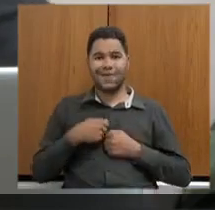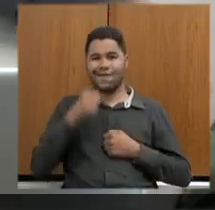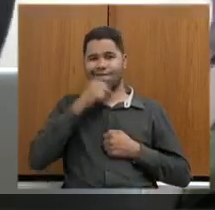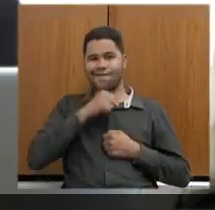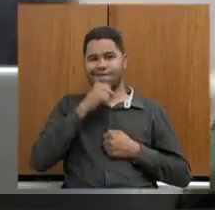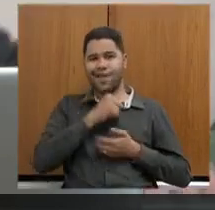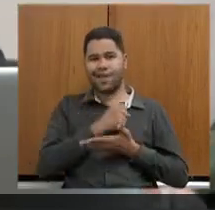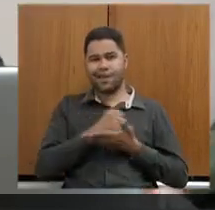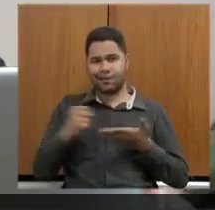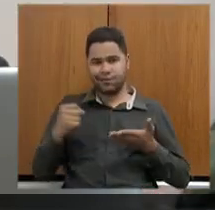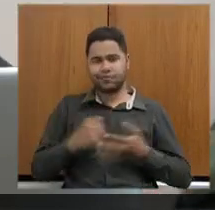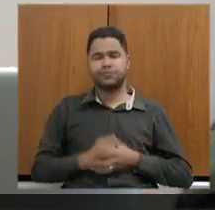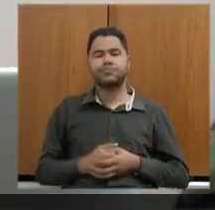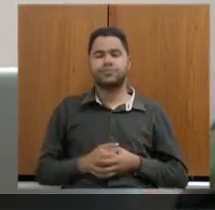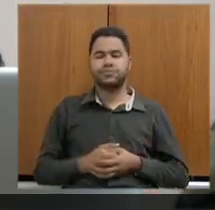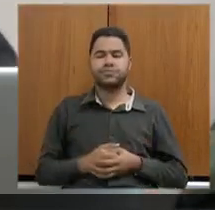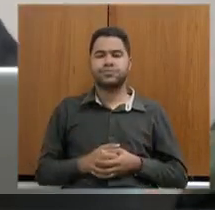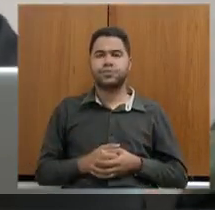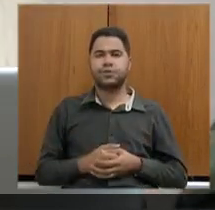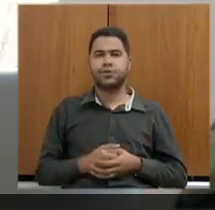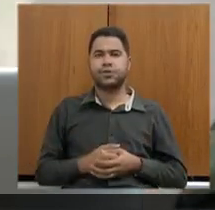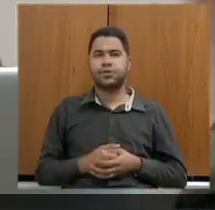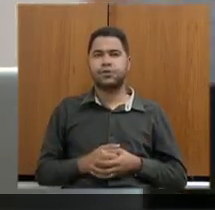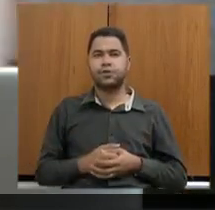fora do prazo de validade